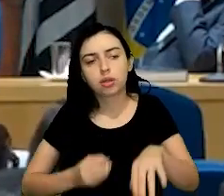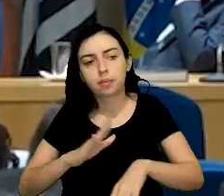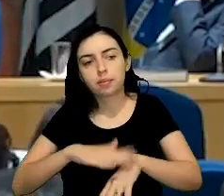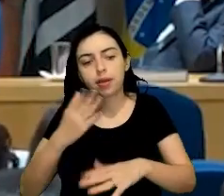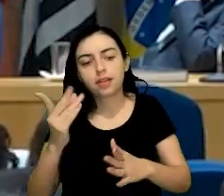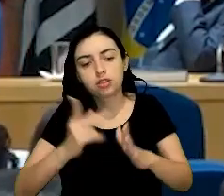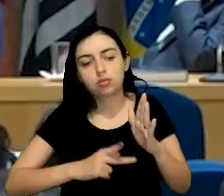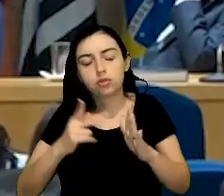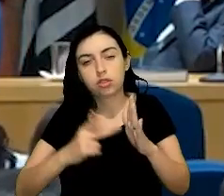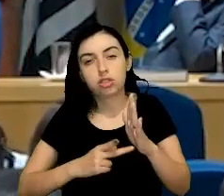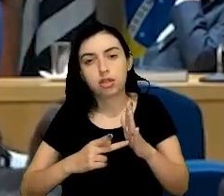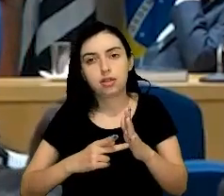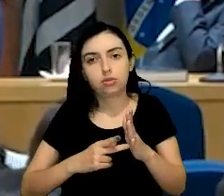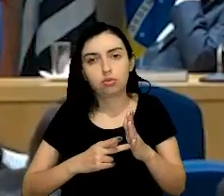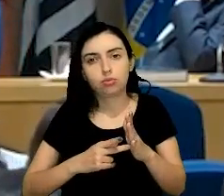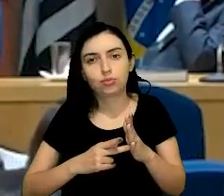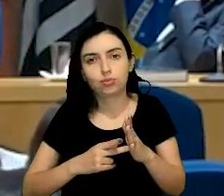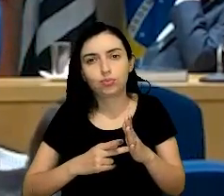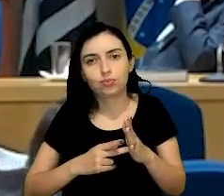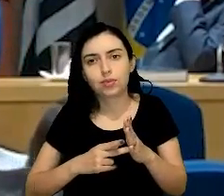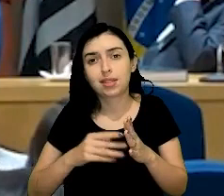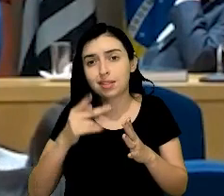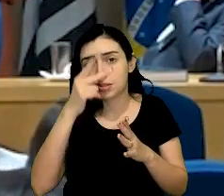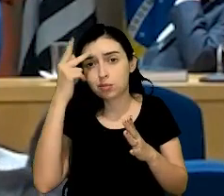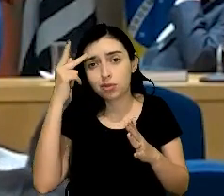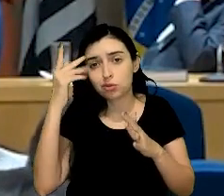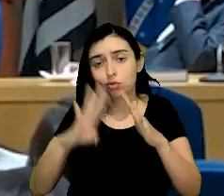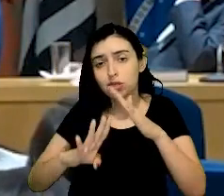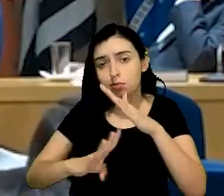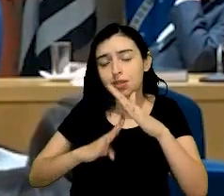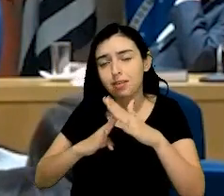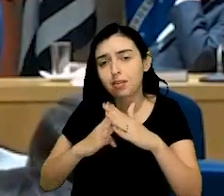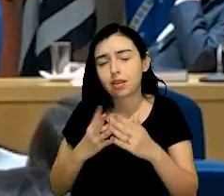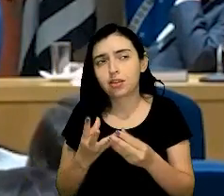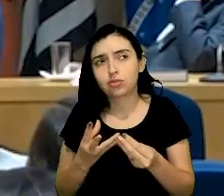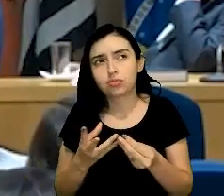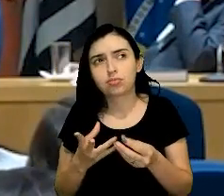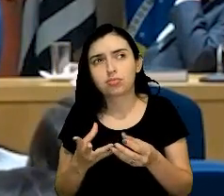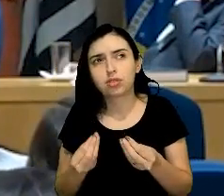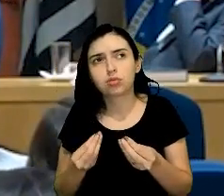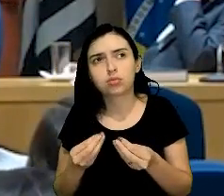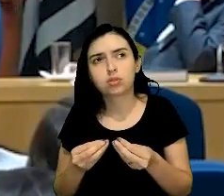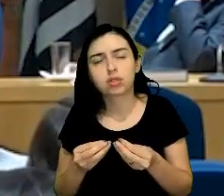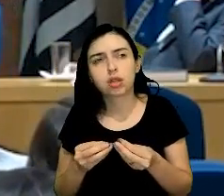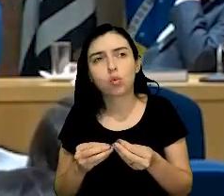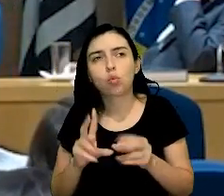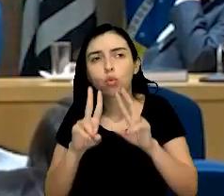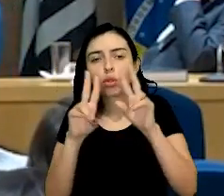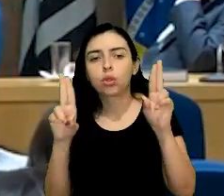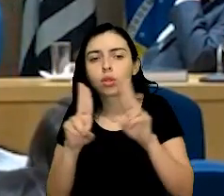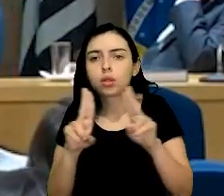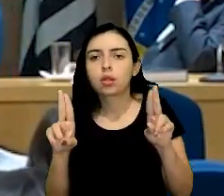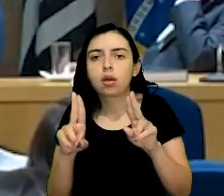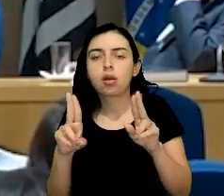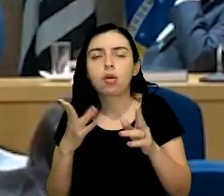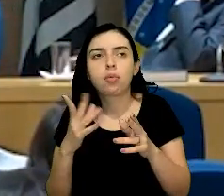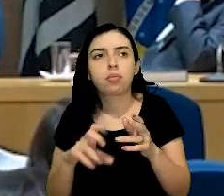ficavam muito, o que chamam nos Estados Unidos, mas aqui não era, nos seus enclaves